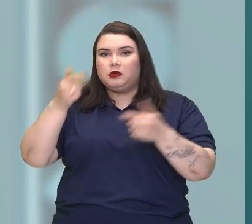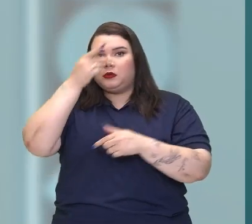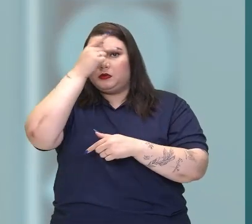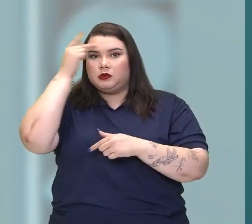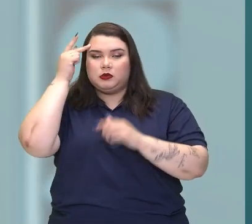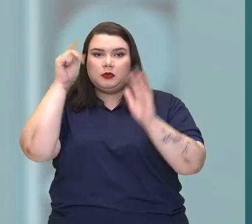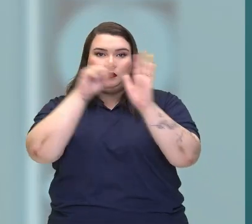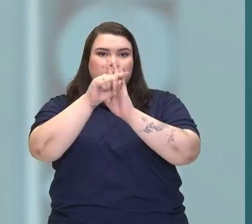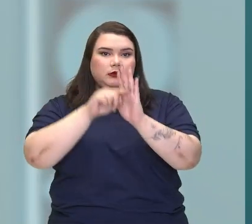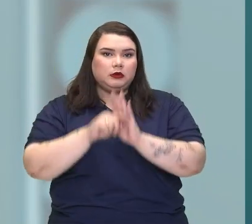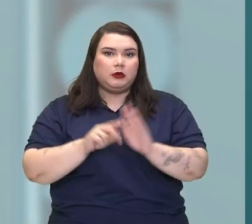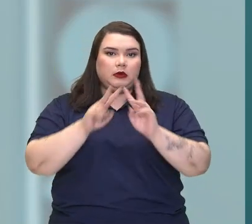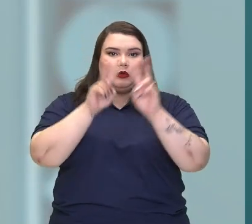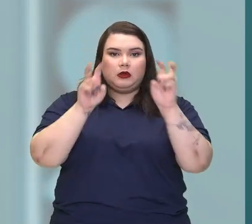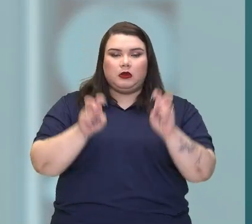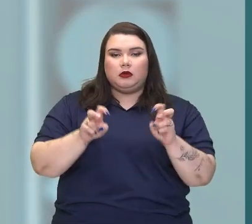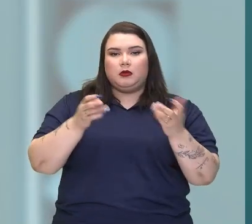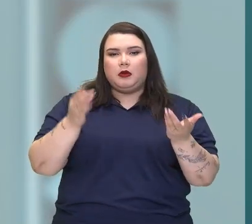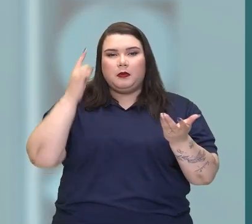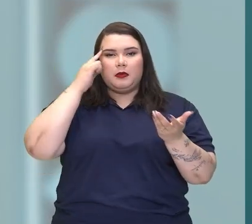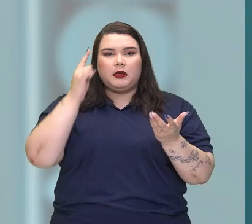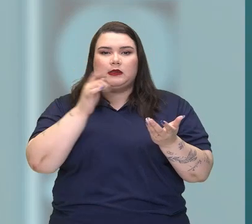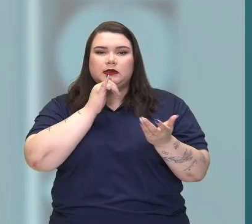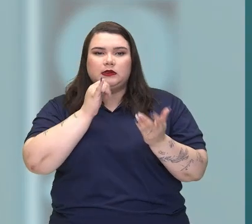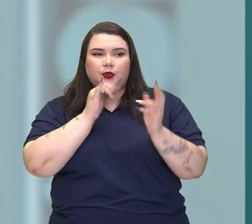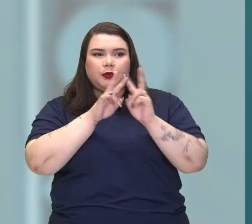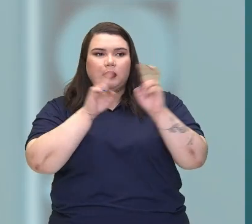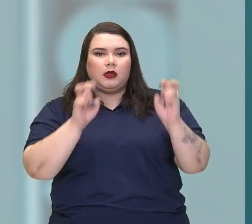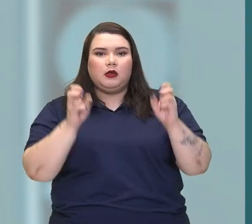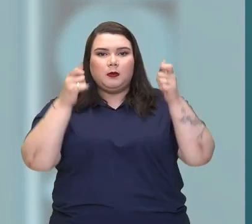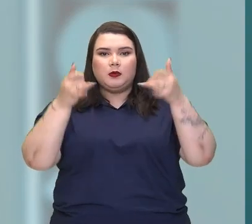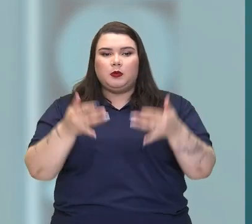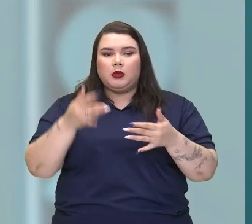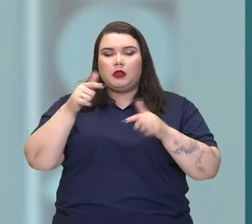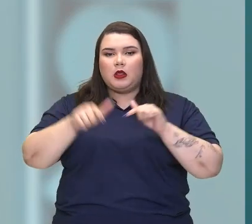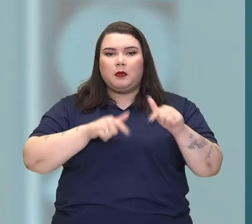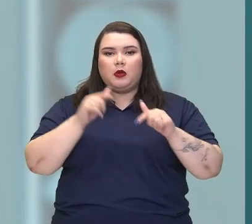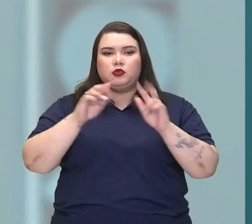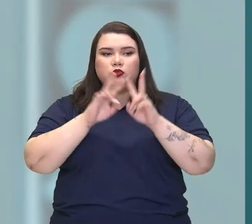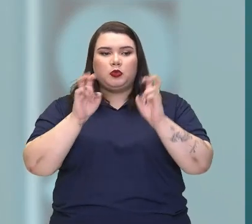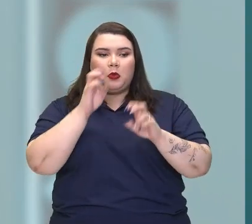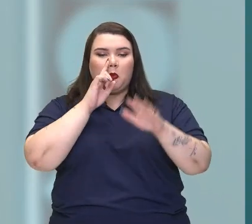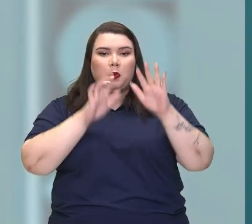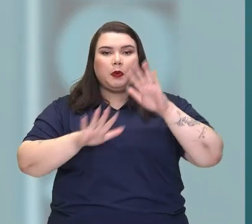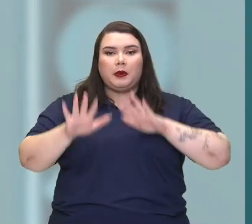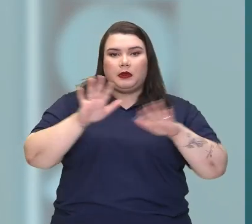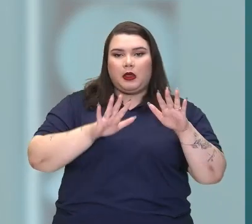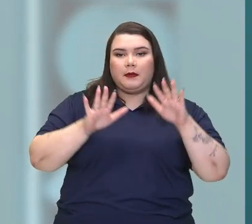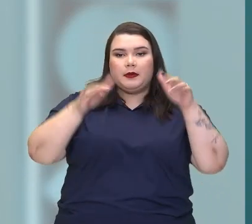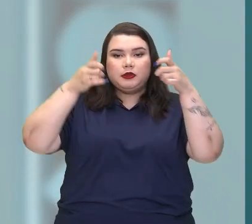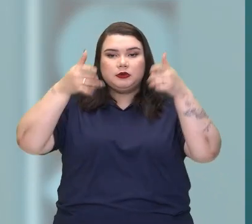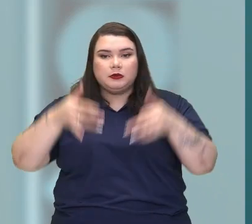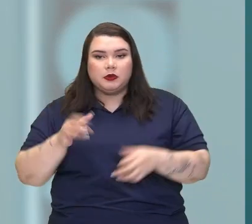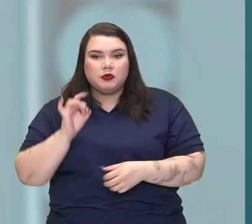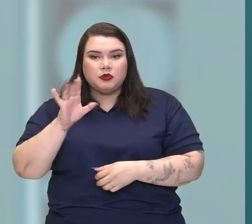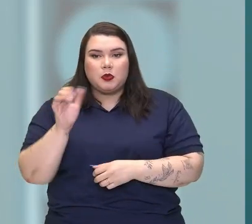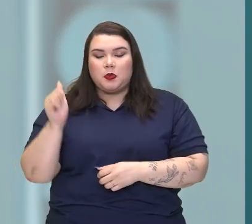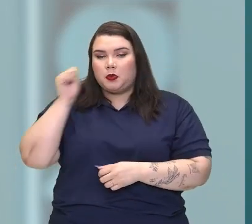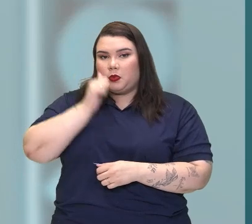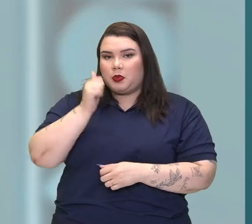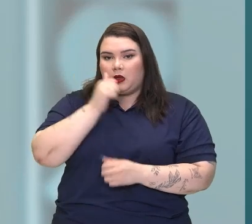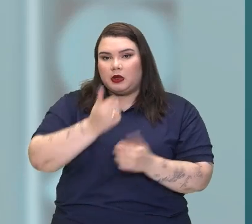temas. Pensem num tema que fale, por exemplo, no Enem sobre trabalho de cuidado. Você não pode só dizer que as mulheres